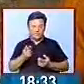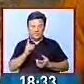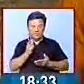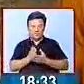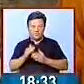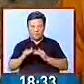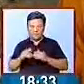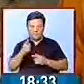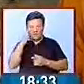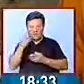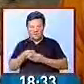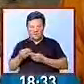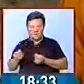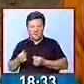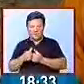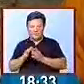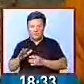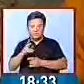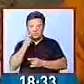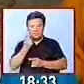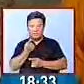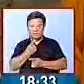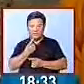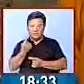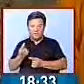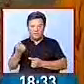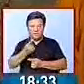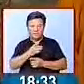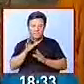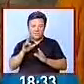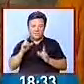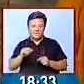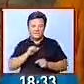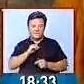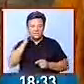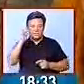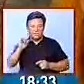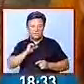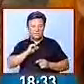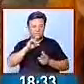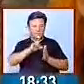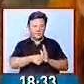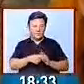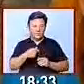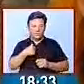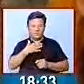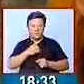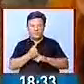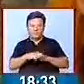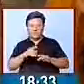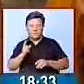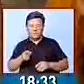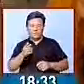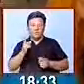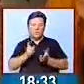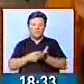a nível material da situação de cada um de nós, mas também das nossas ideias, dos nossos projetos, o que é que queremos fazer, o que é que